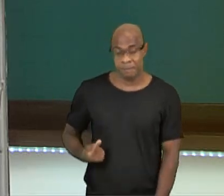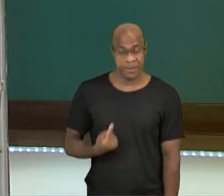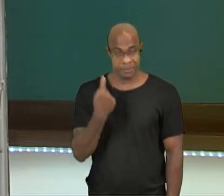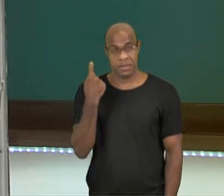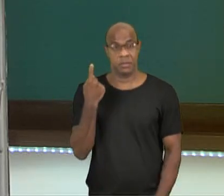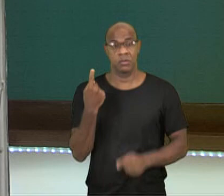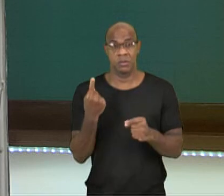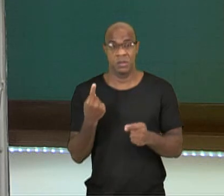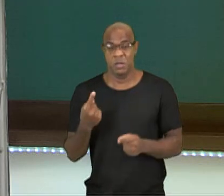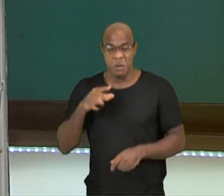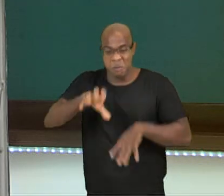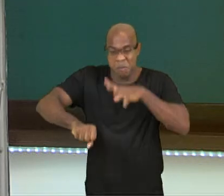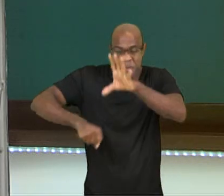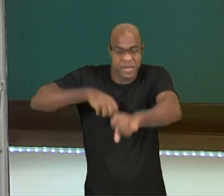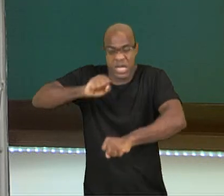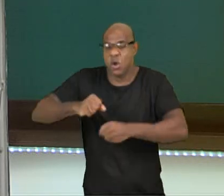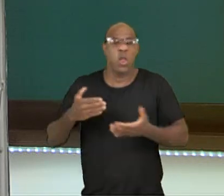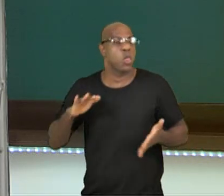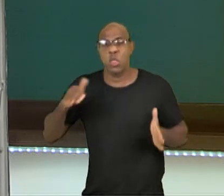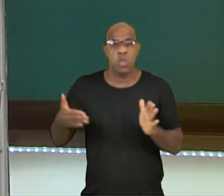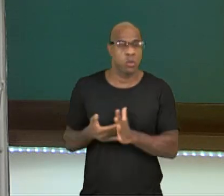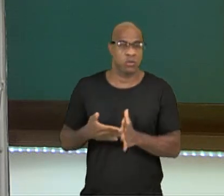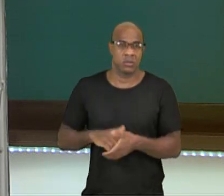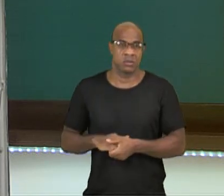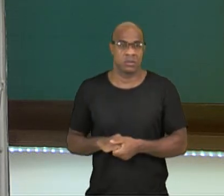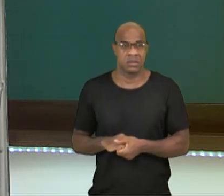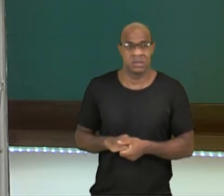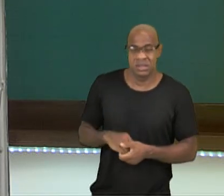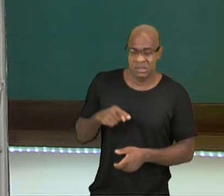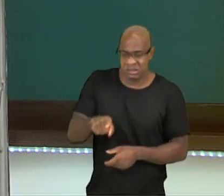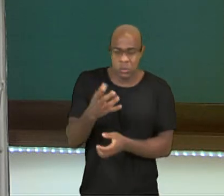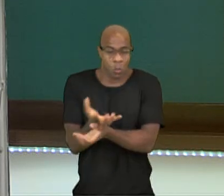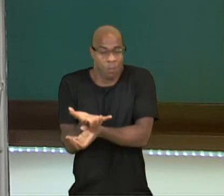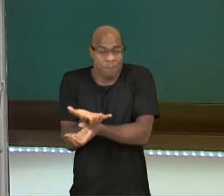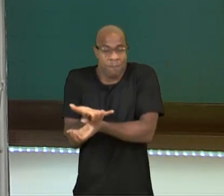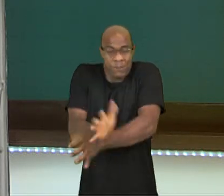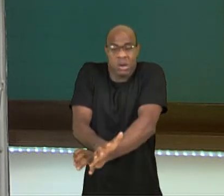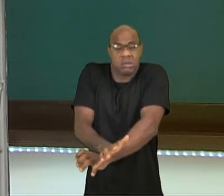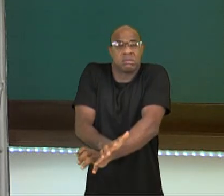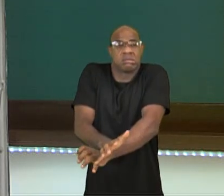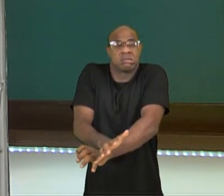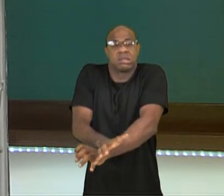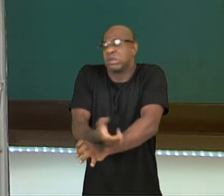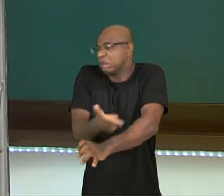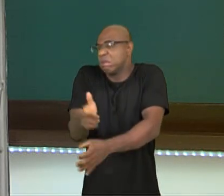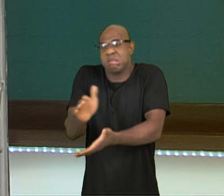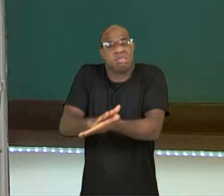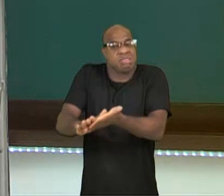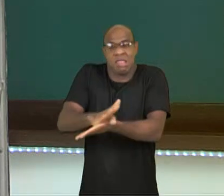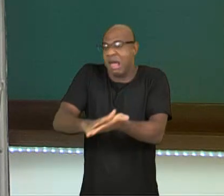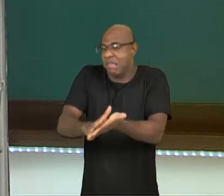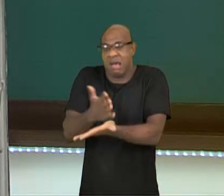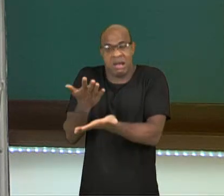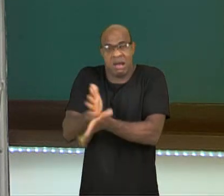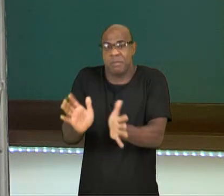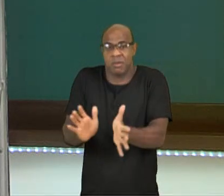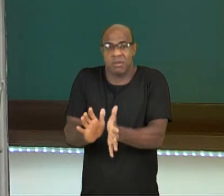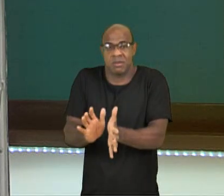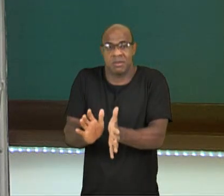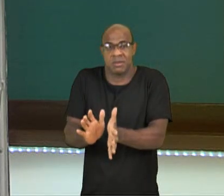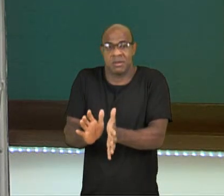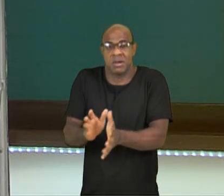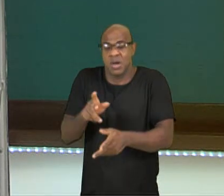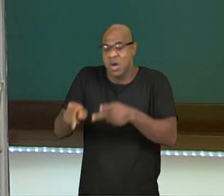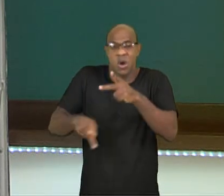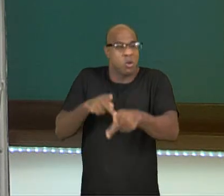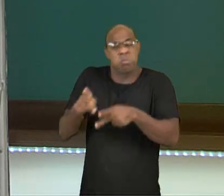eles tiraram tudo que tinha. A hora que ele viu que estava esgotado, sem condições, o